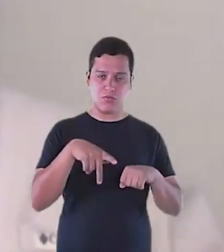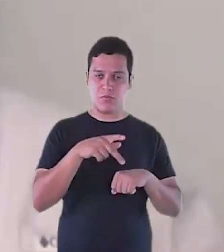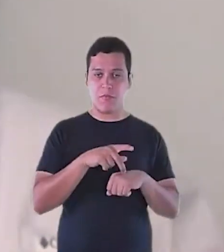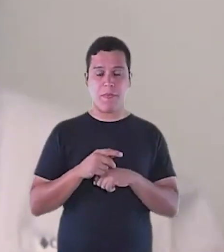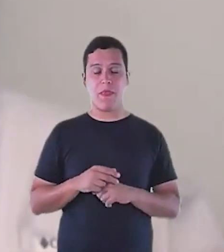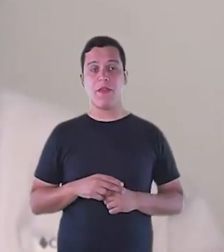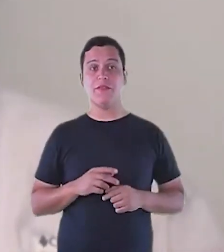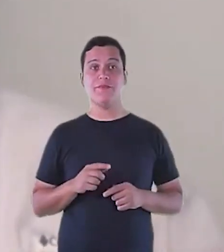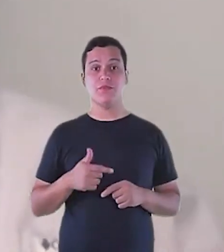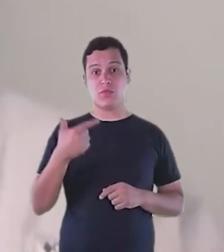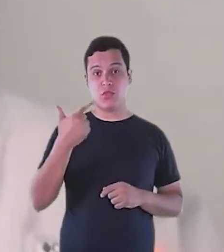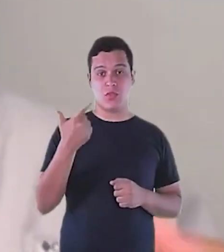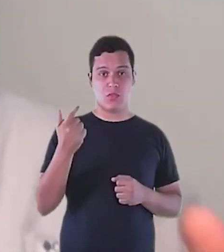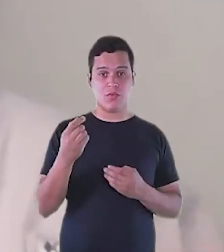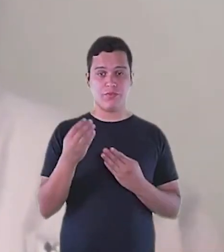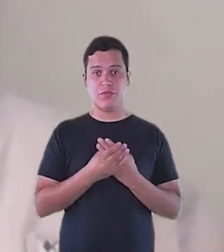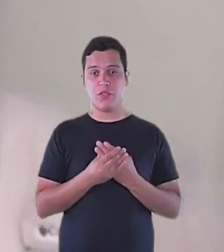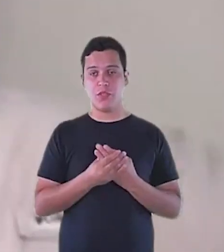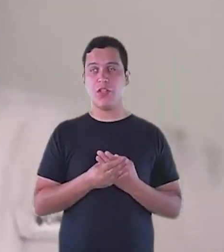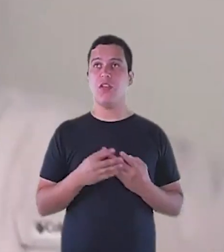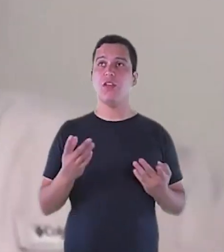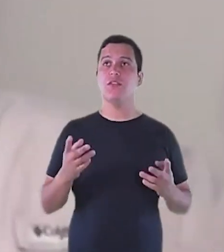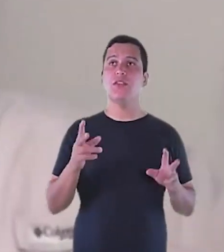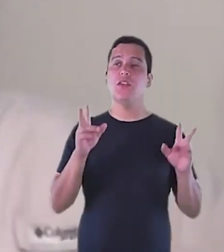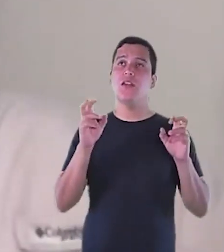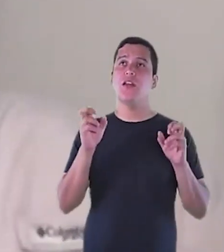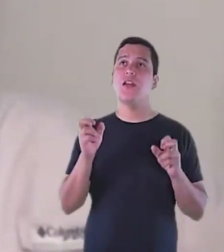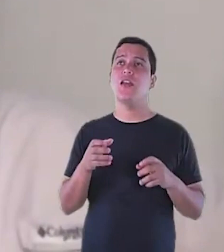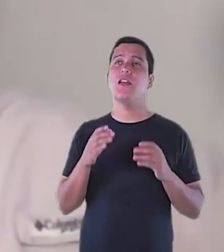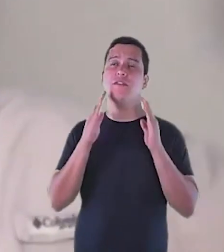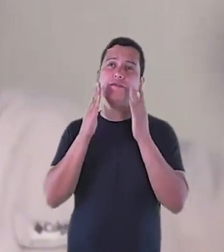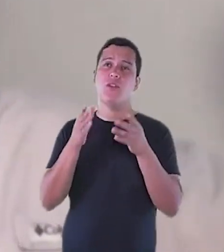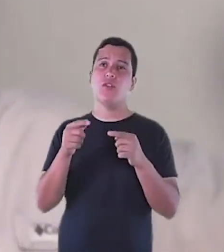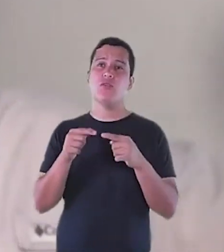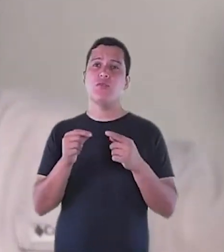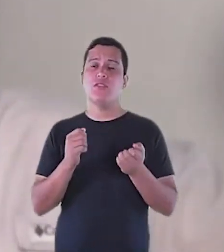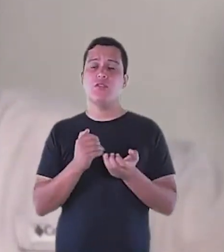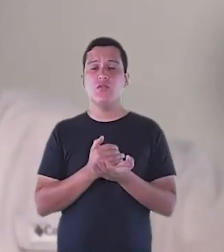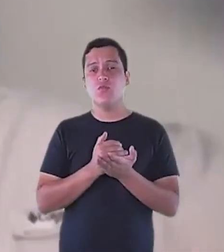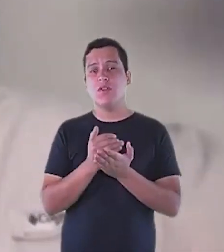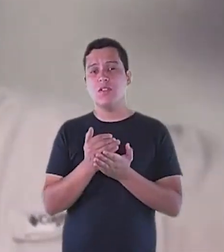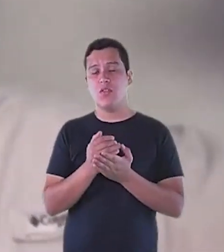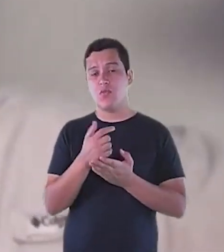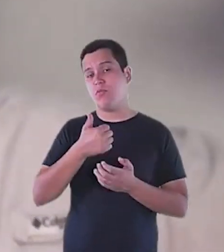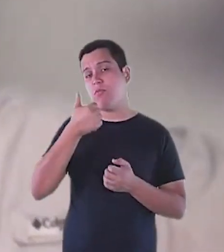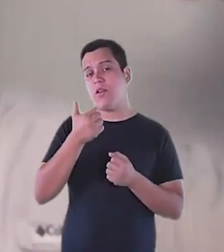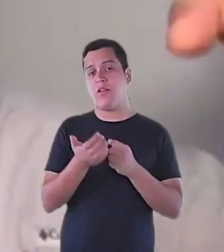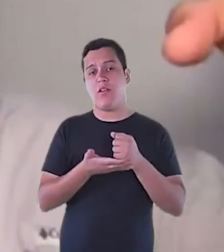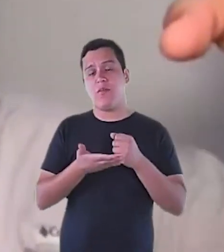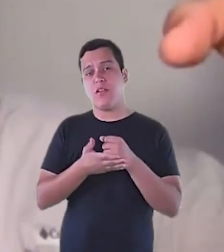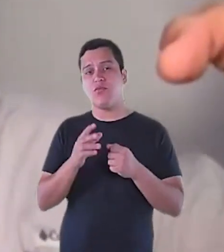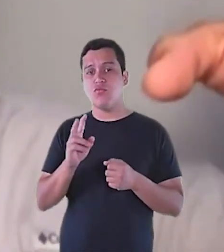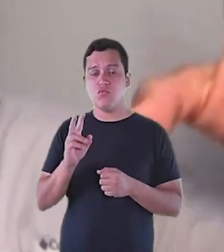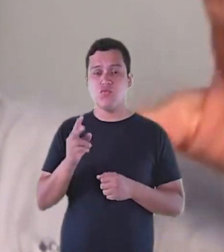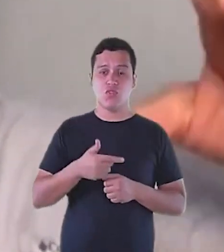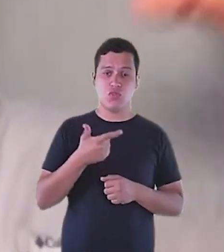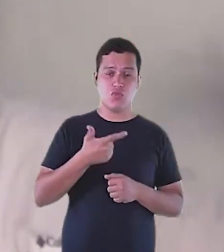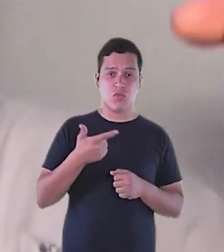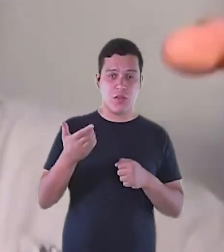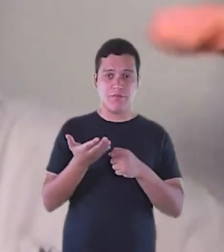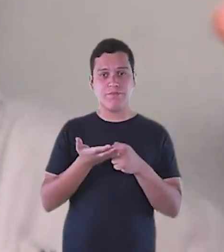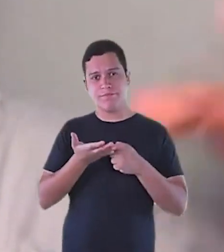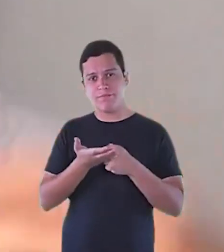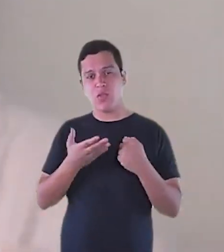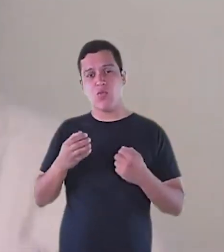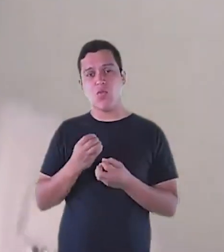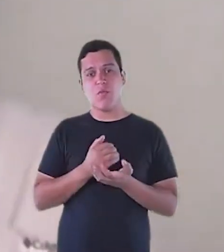que o primeiro é o alicerce, o segundo já é a construção, já são as paredes, já são o teto.